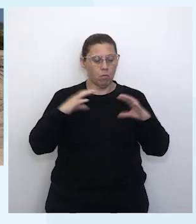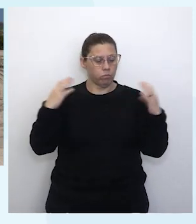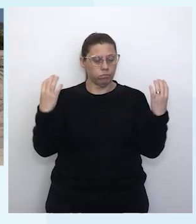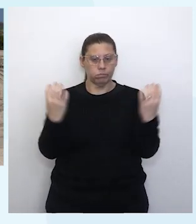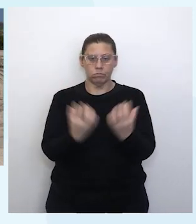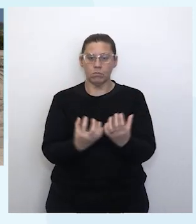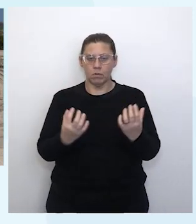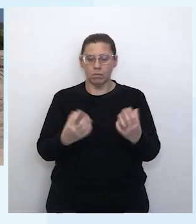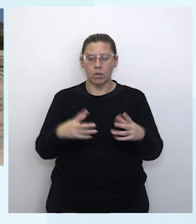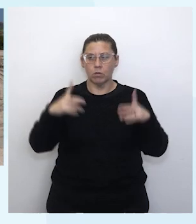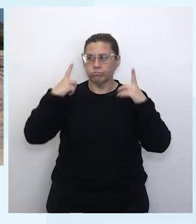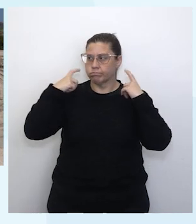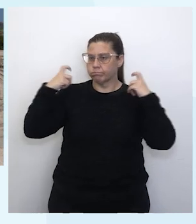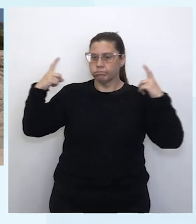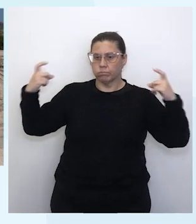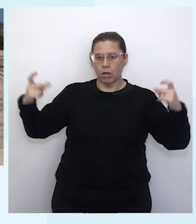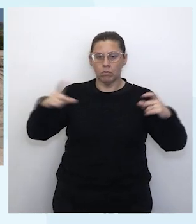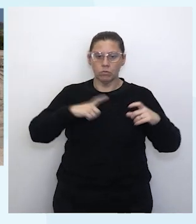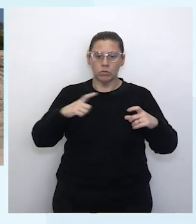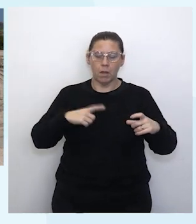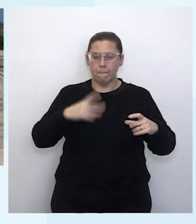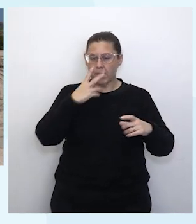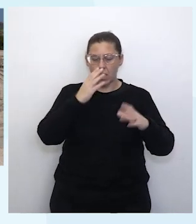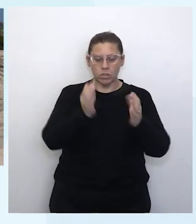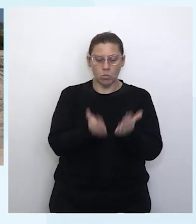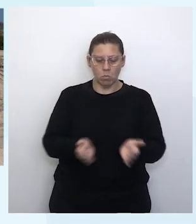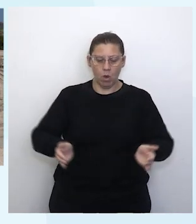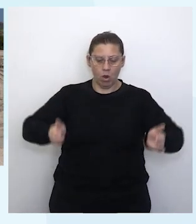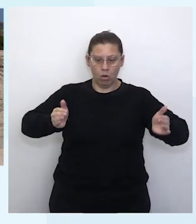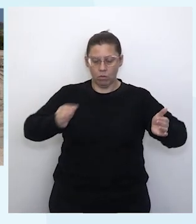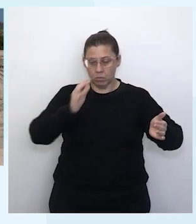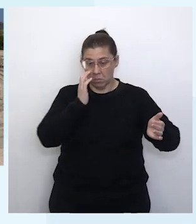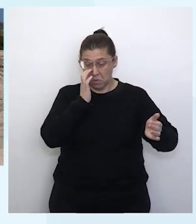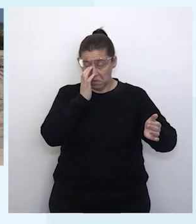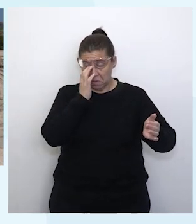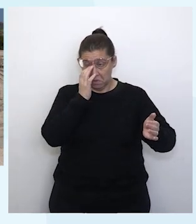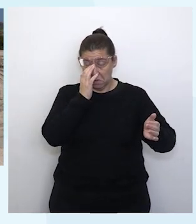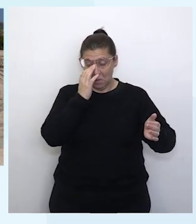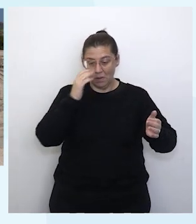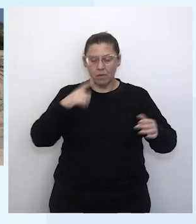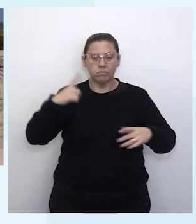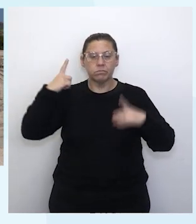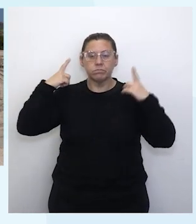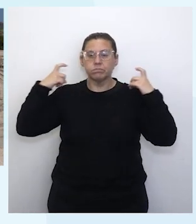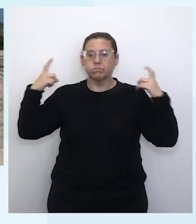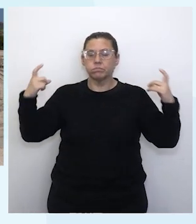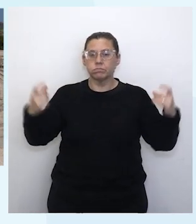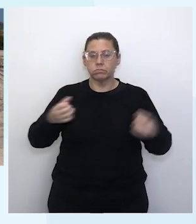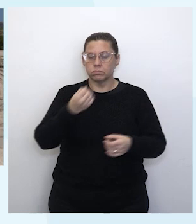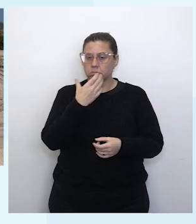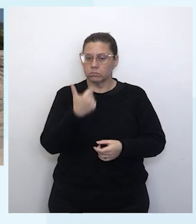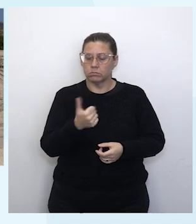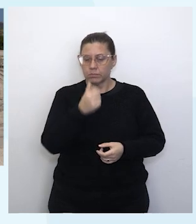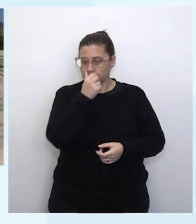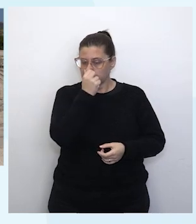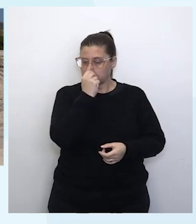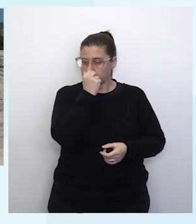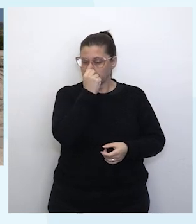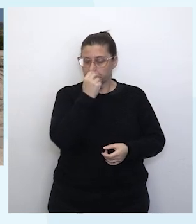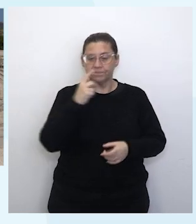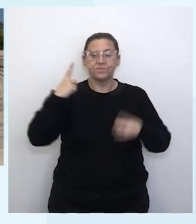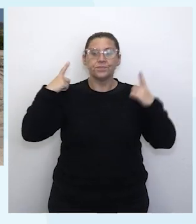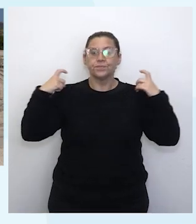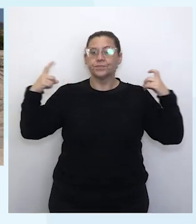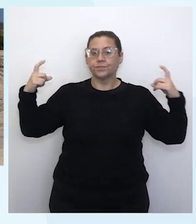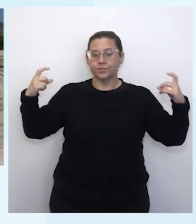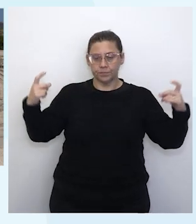lugar, pelo fato de ele ter uma forma de concha, ela tem uma acústica também privilegiada, né? A reverberação do som, ela é